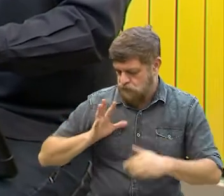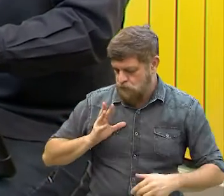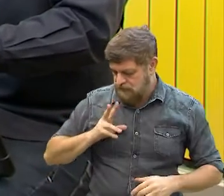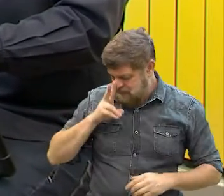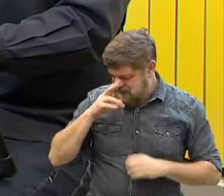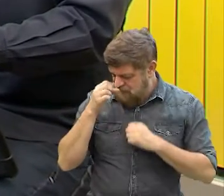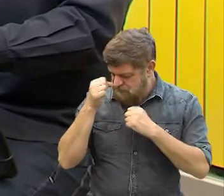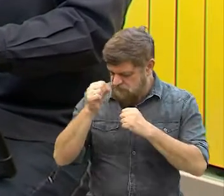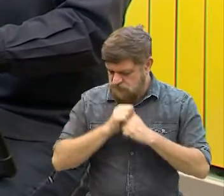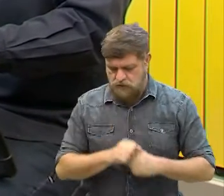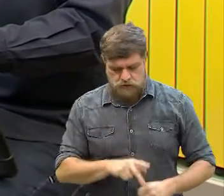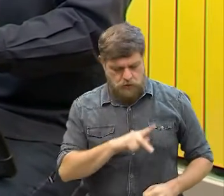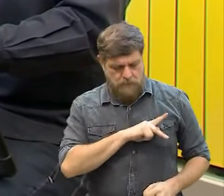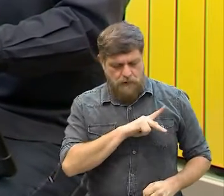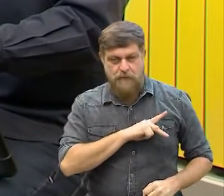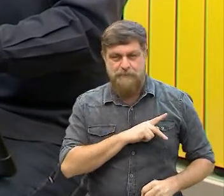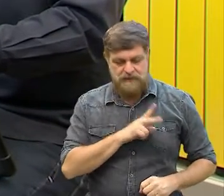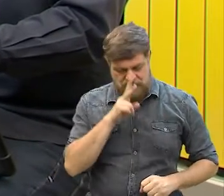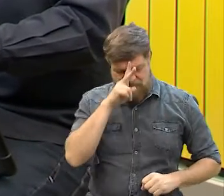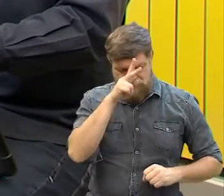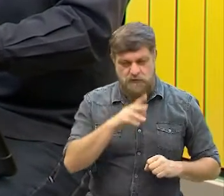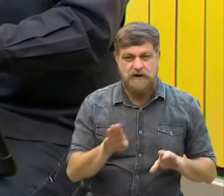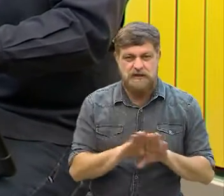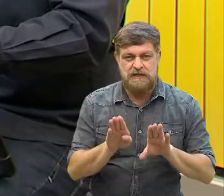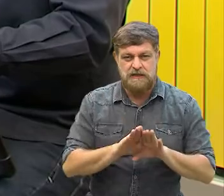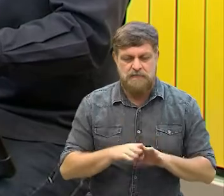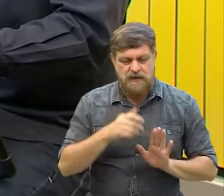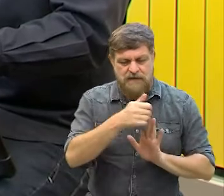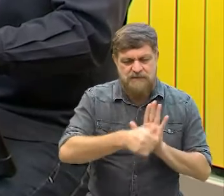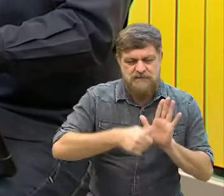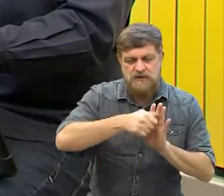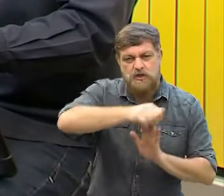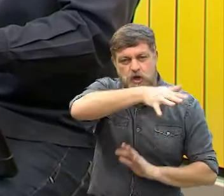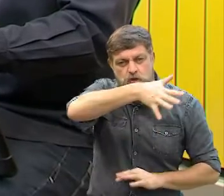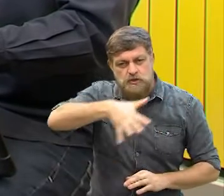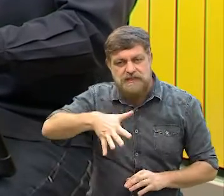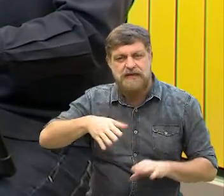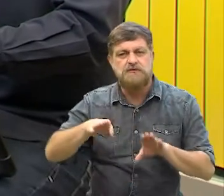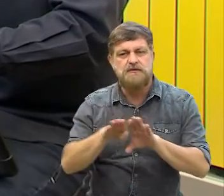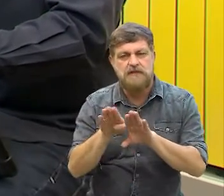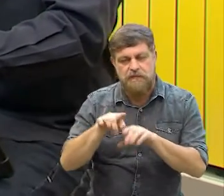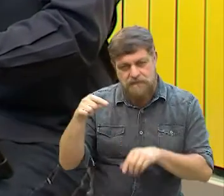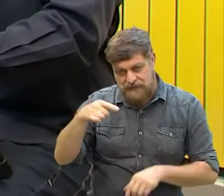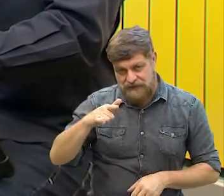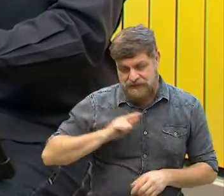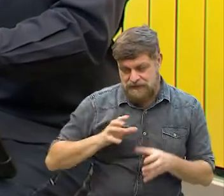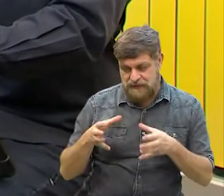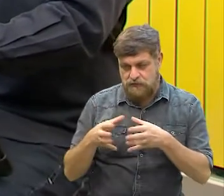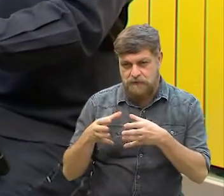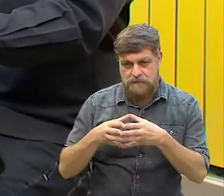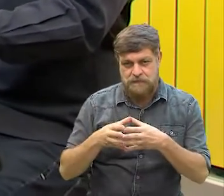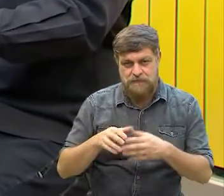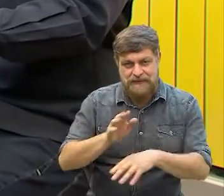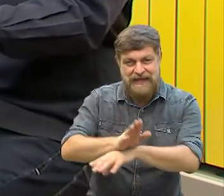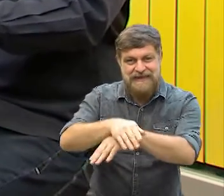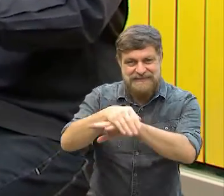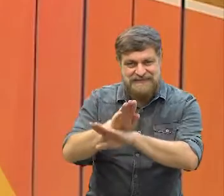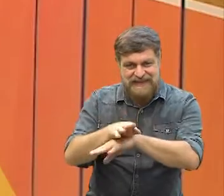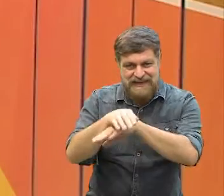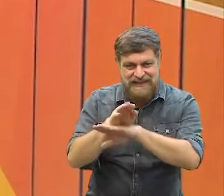forte, um Palmeiras, um São Paulo, uma Ferroviária, um Santos, que também tem as sereias da Vila, né,